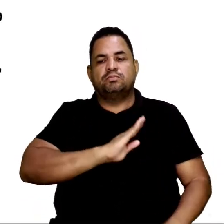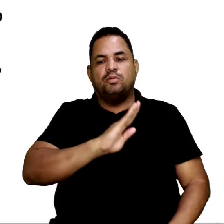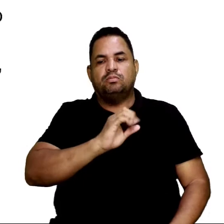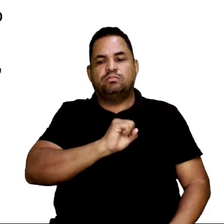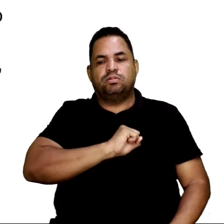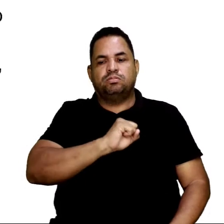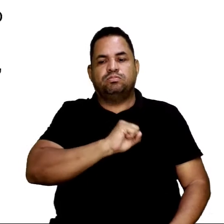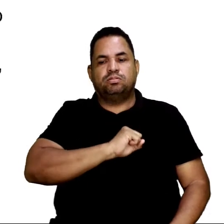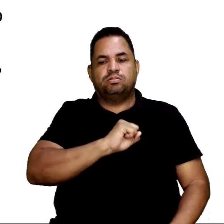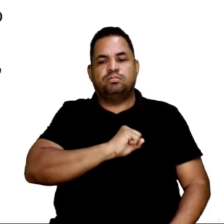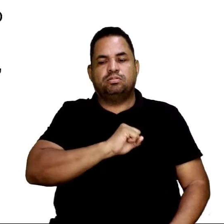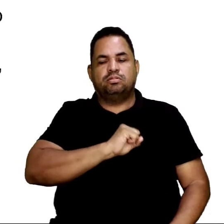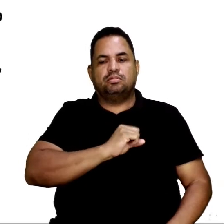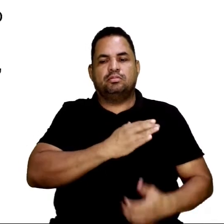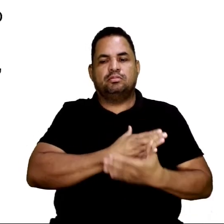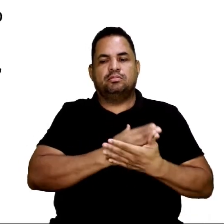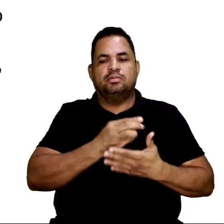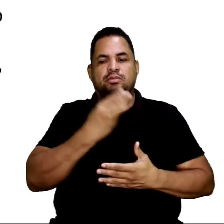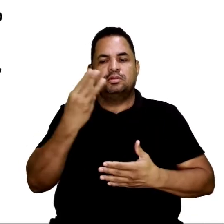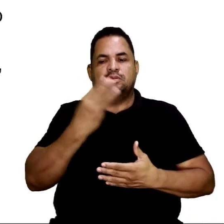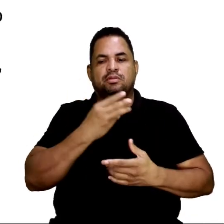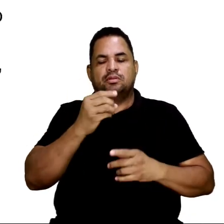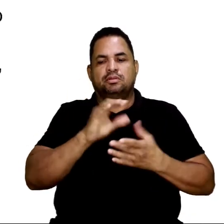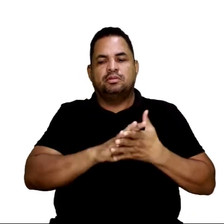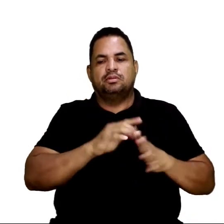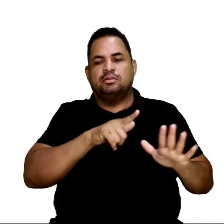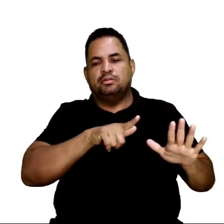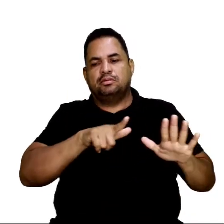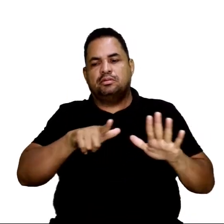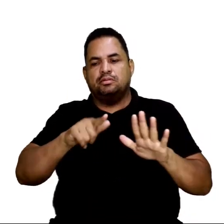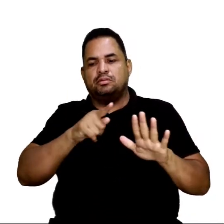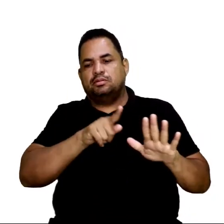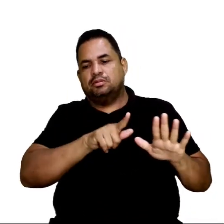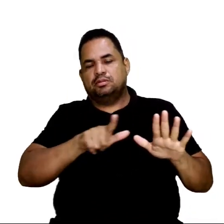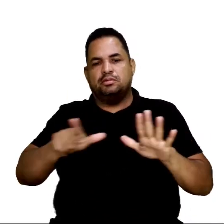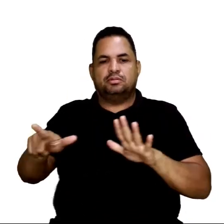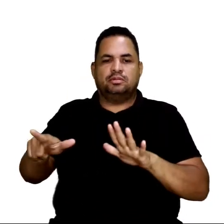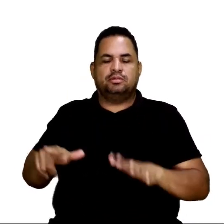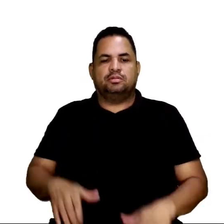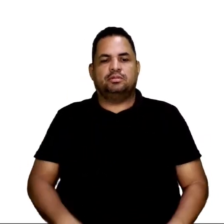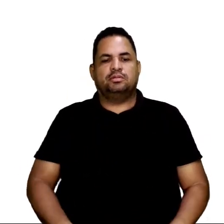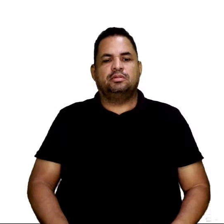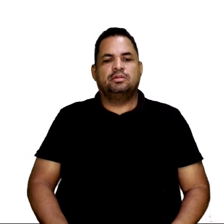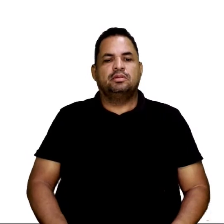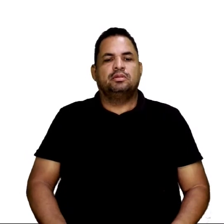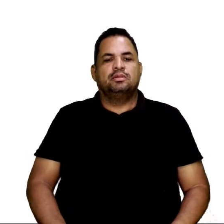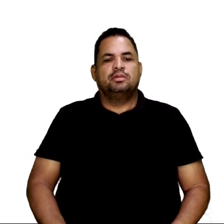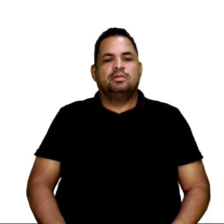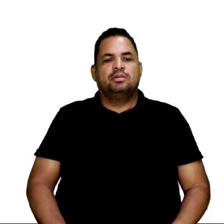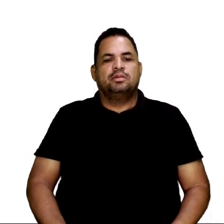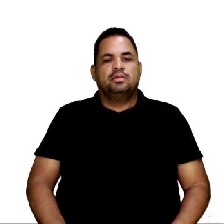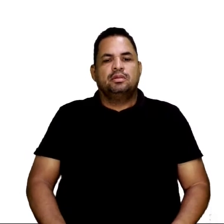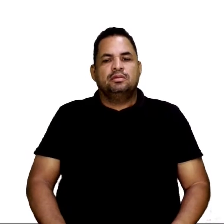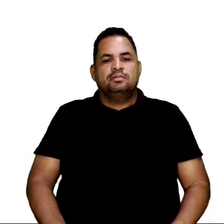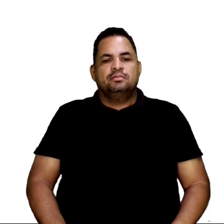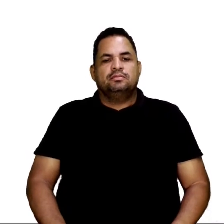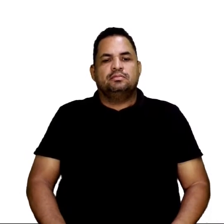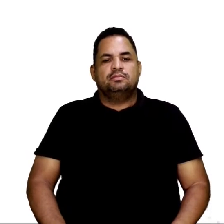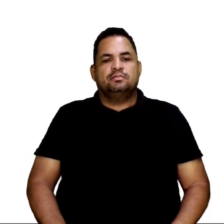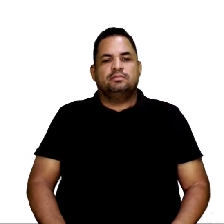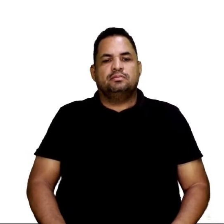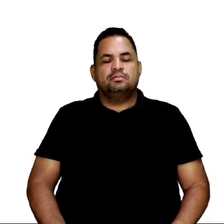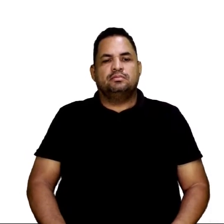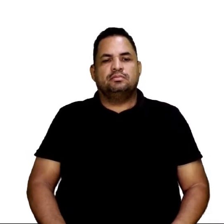Na 3ª semana após a fecundação. Aí, olha só